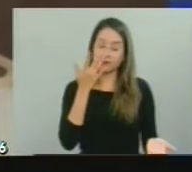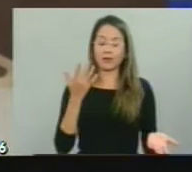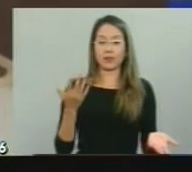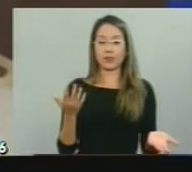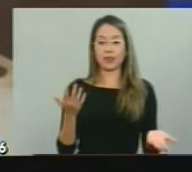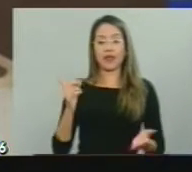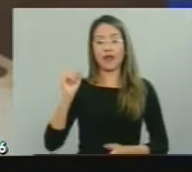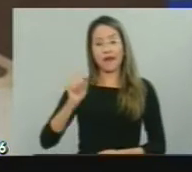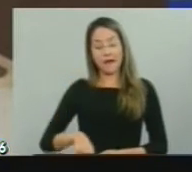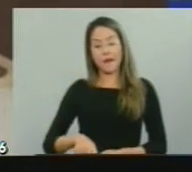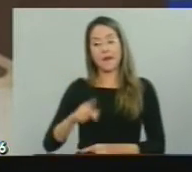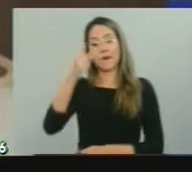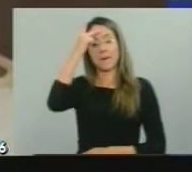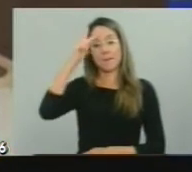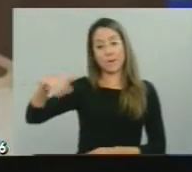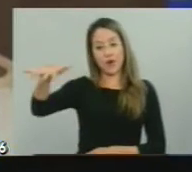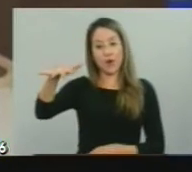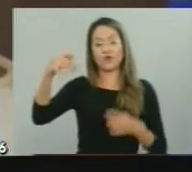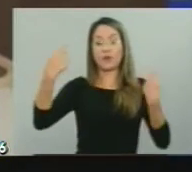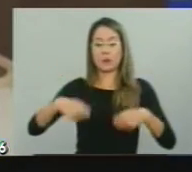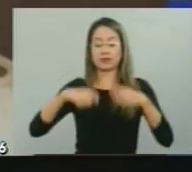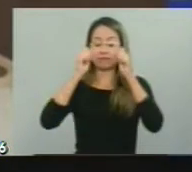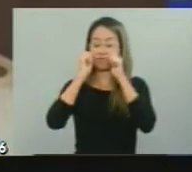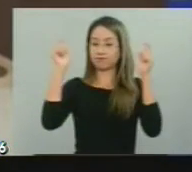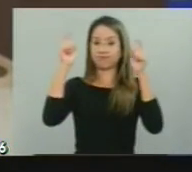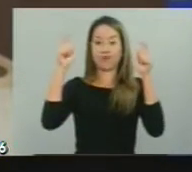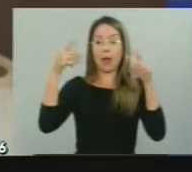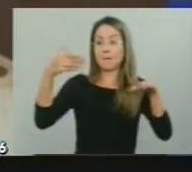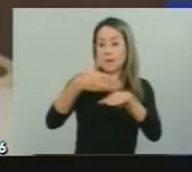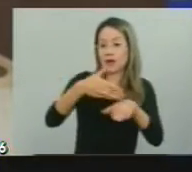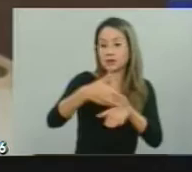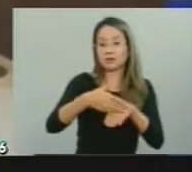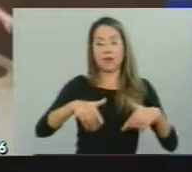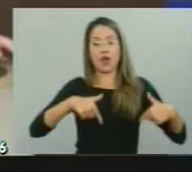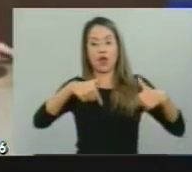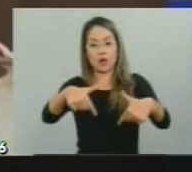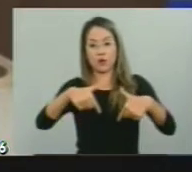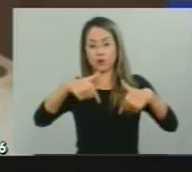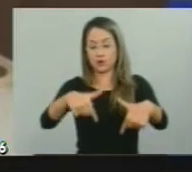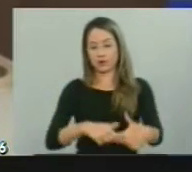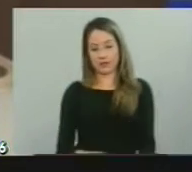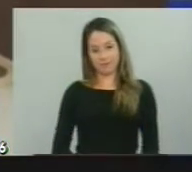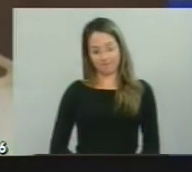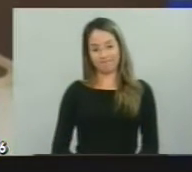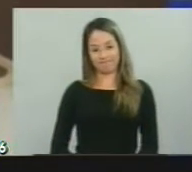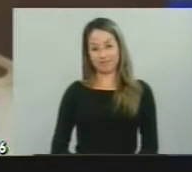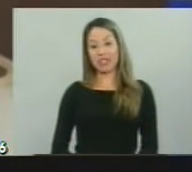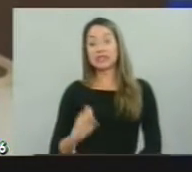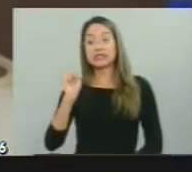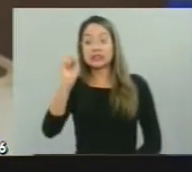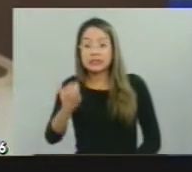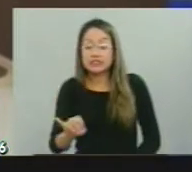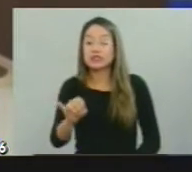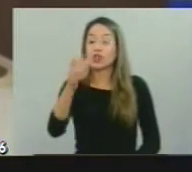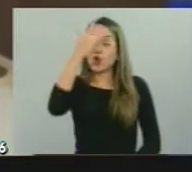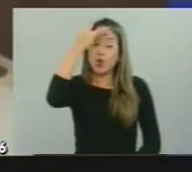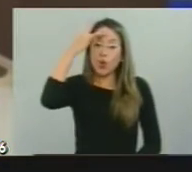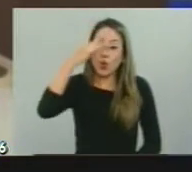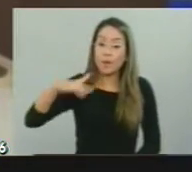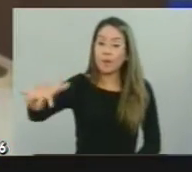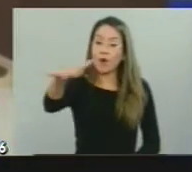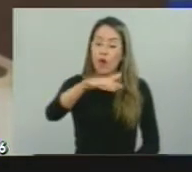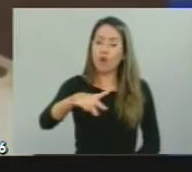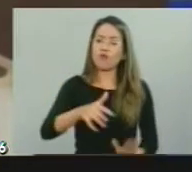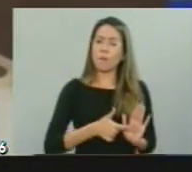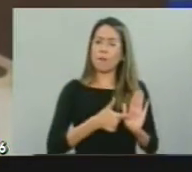participação popular. Portanto, somente o poder popular poderá fazer valer a